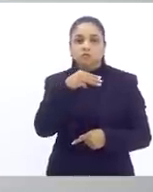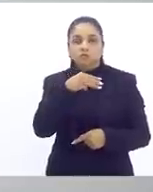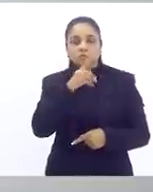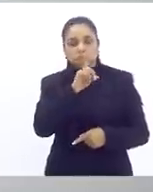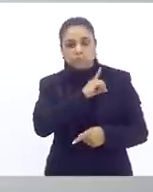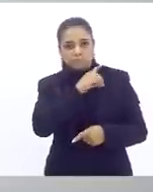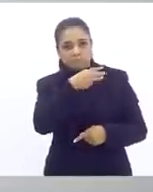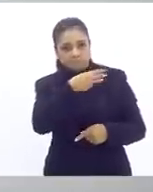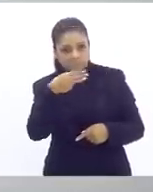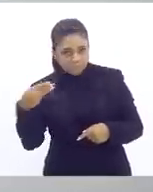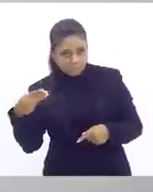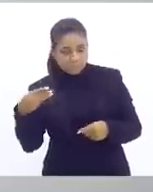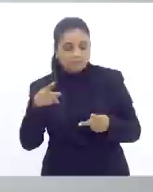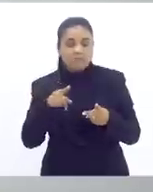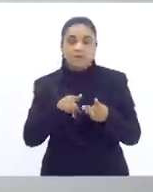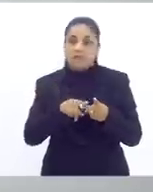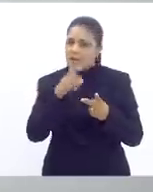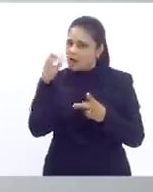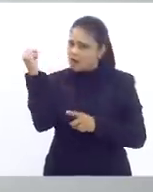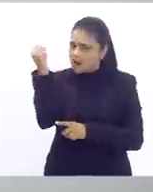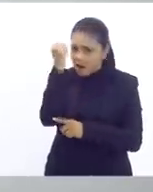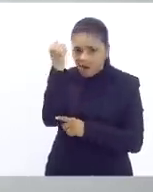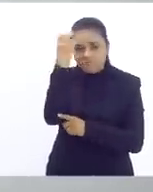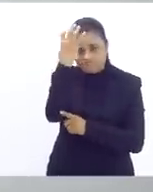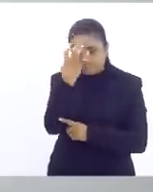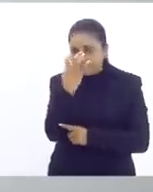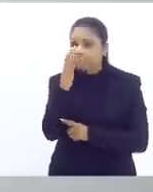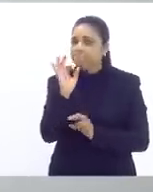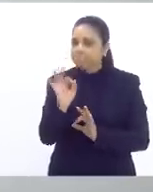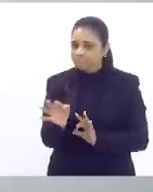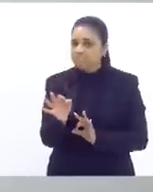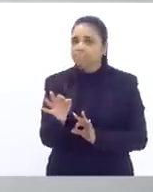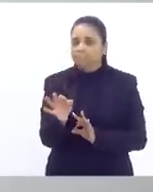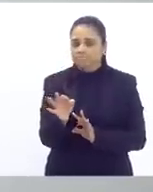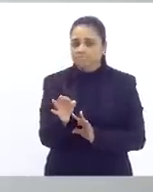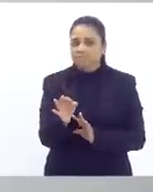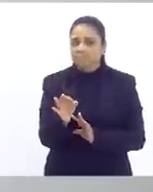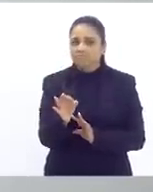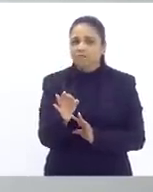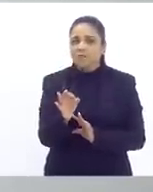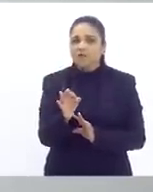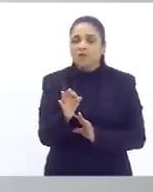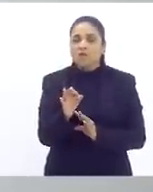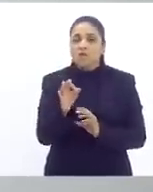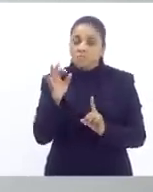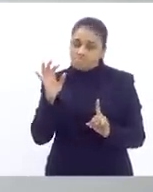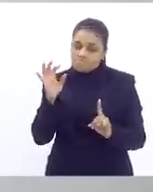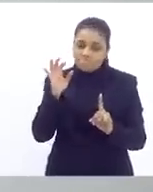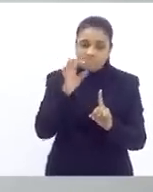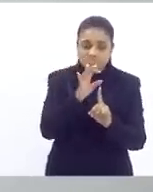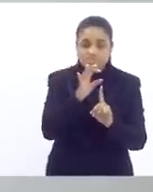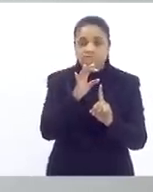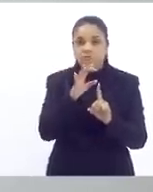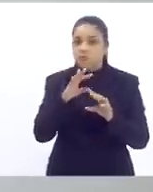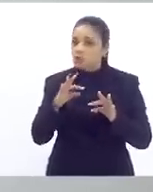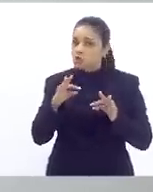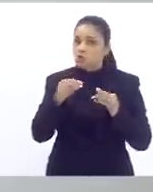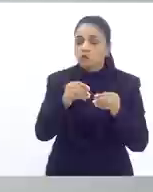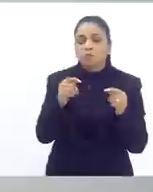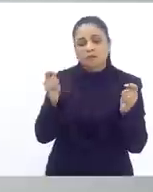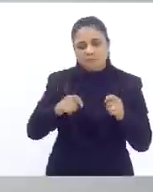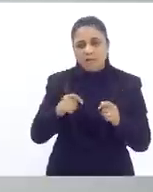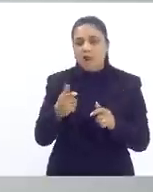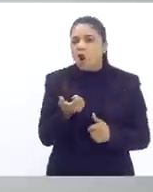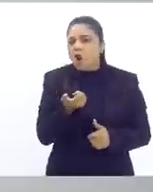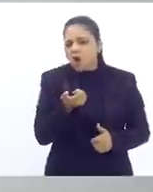a gente entende que é grave e que por mais que não afete né é um quantitativo tão grande da Tropa tá fazendo uma